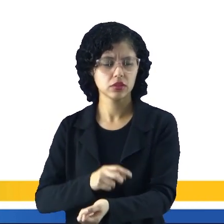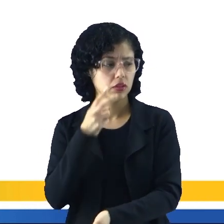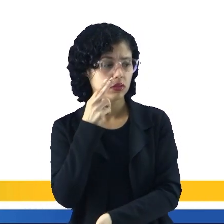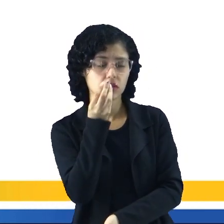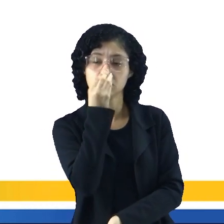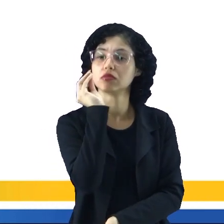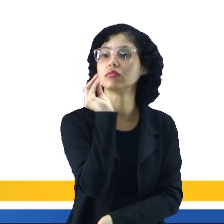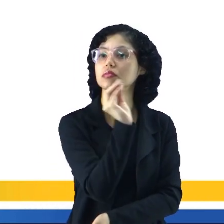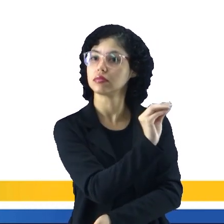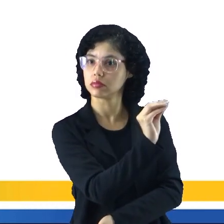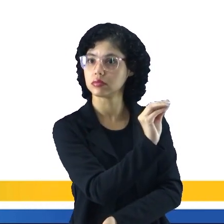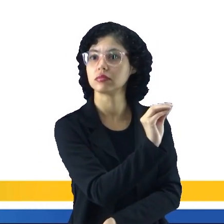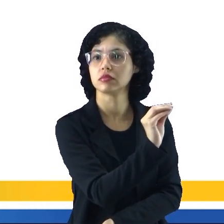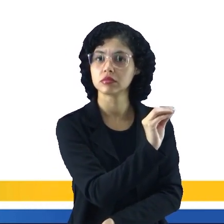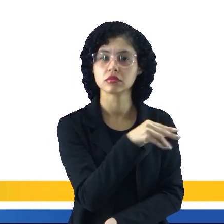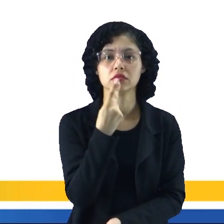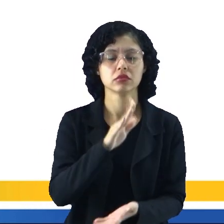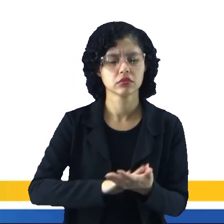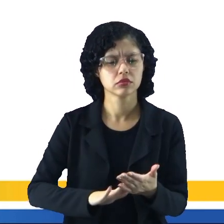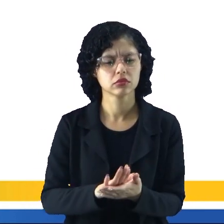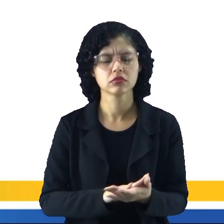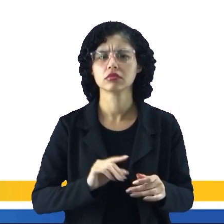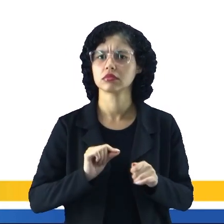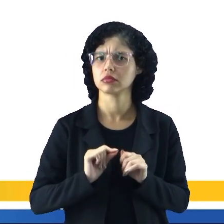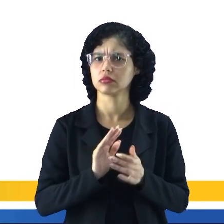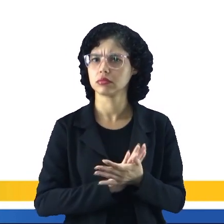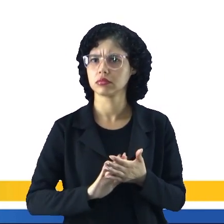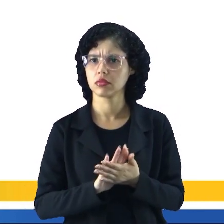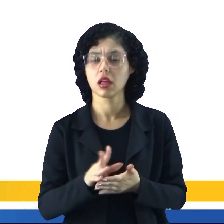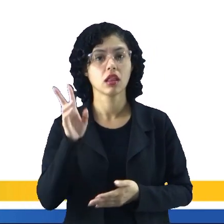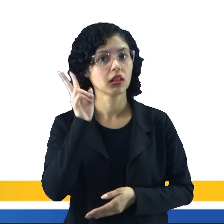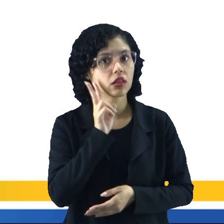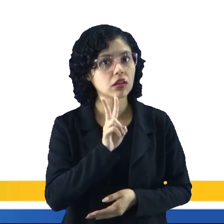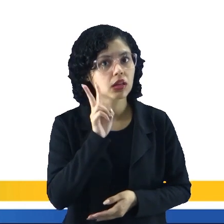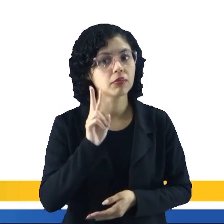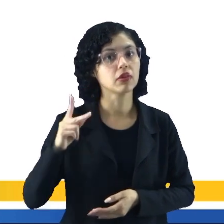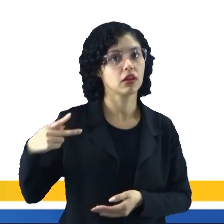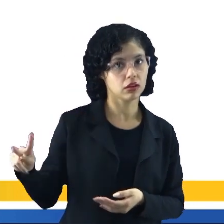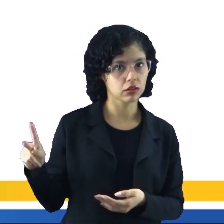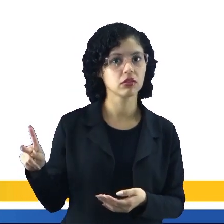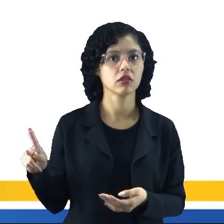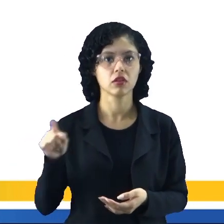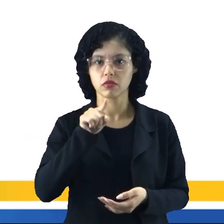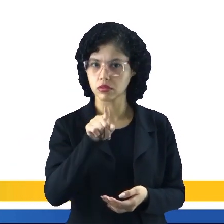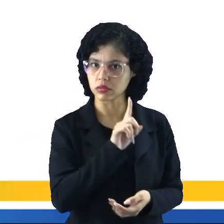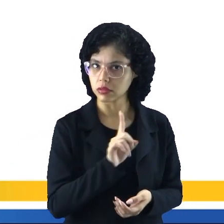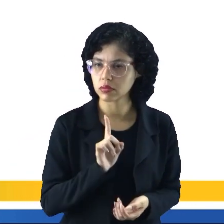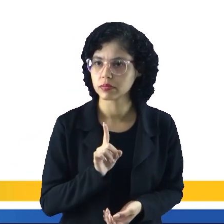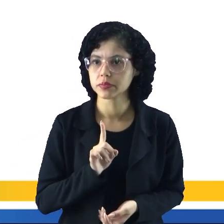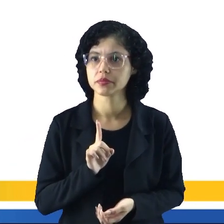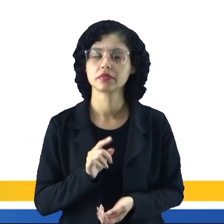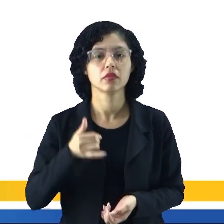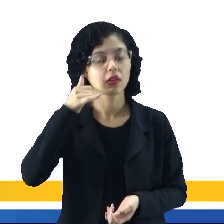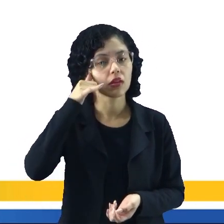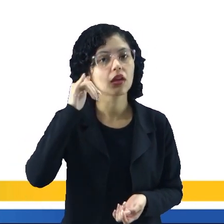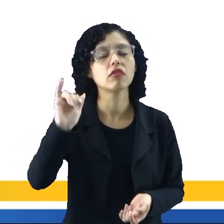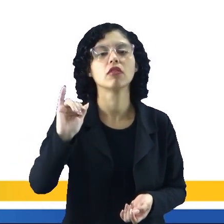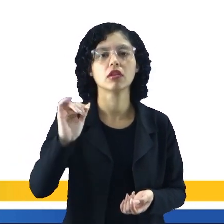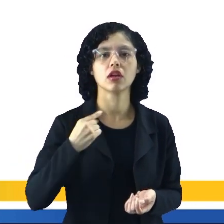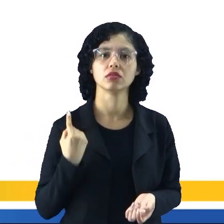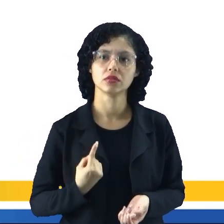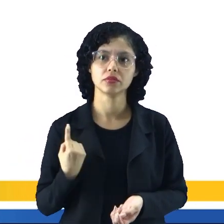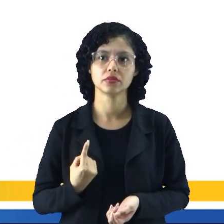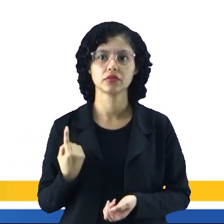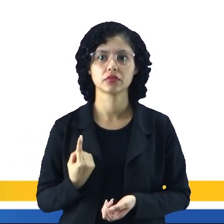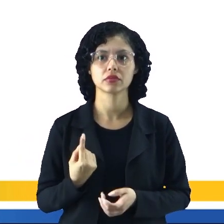não deste troco lembra-te o agressor é ele não és tu evita ficar